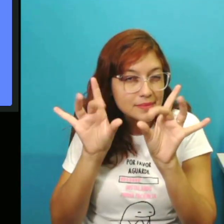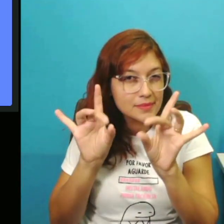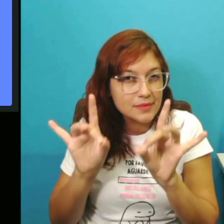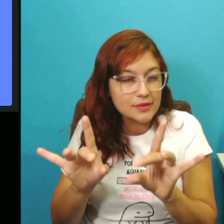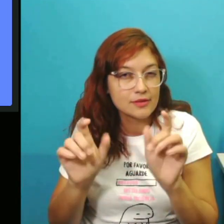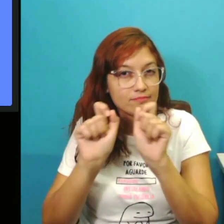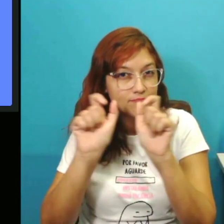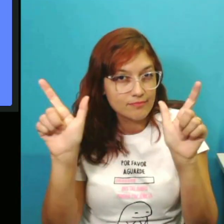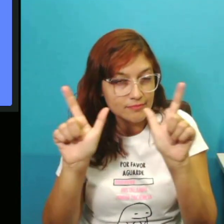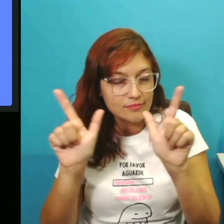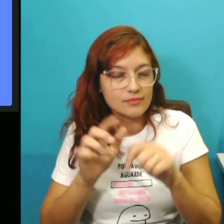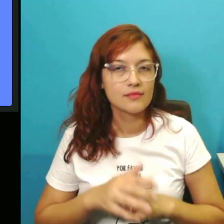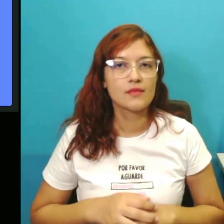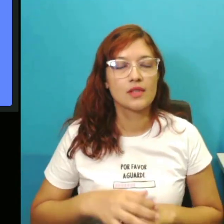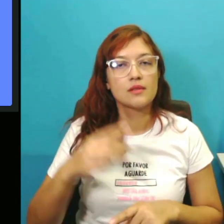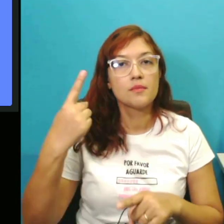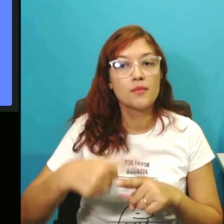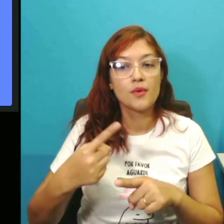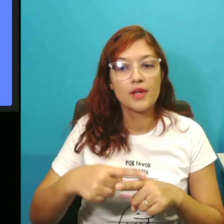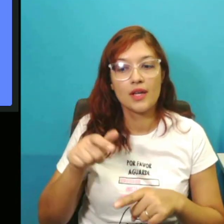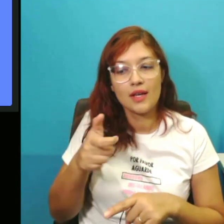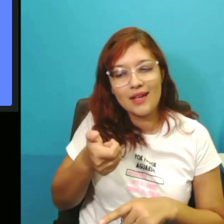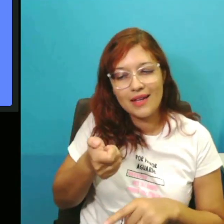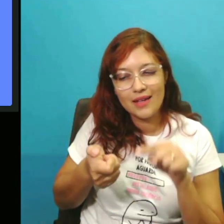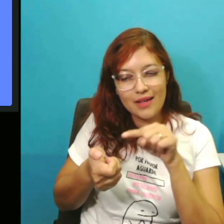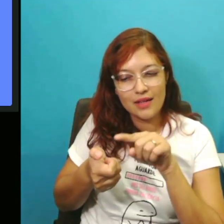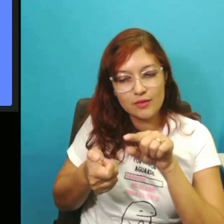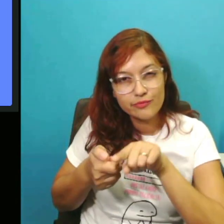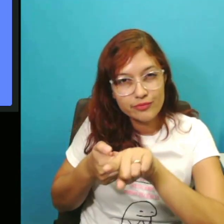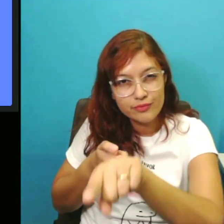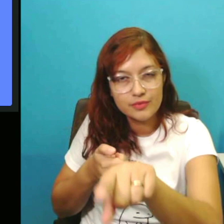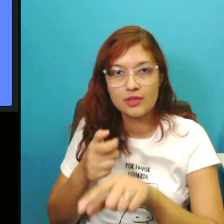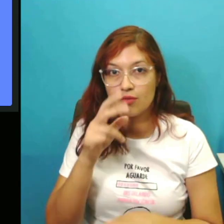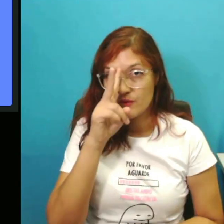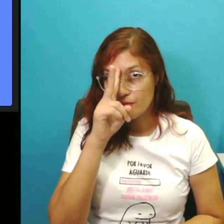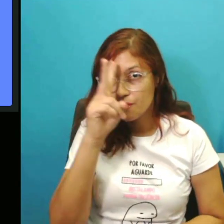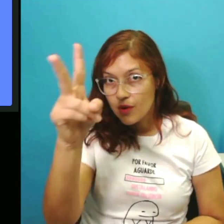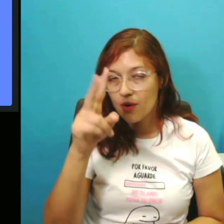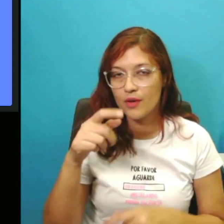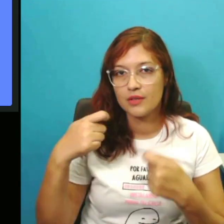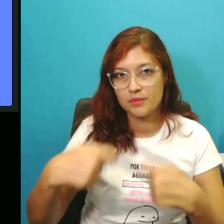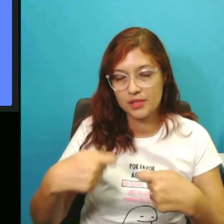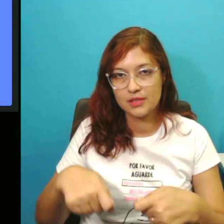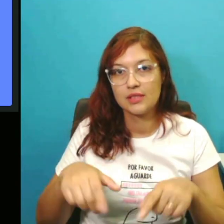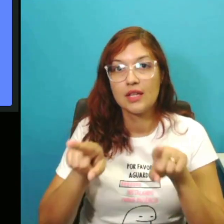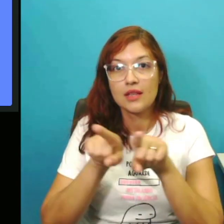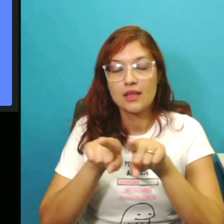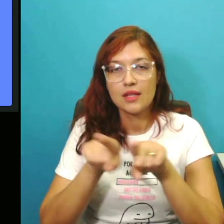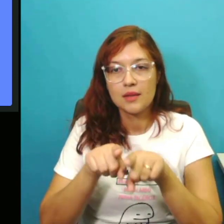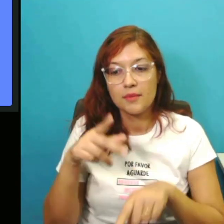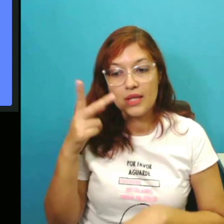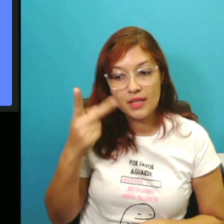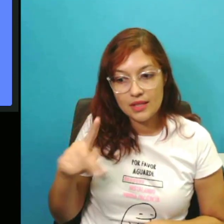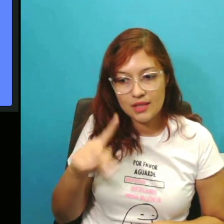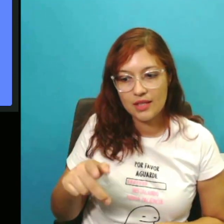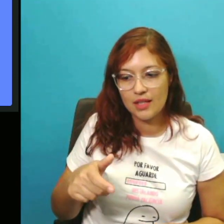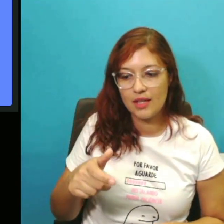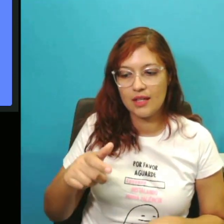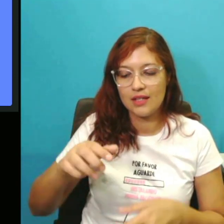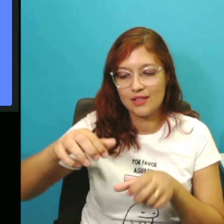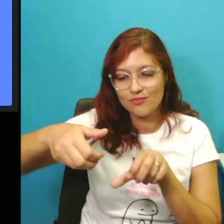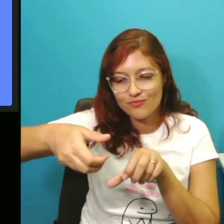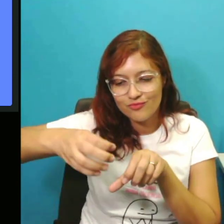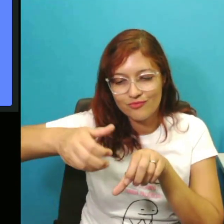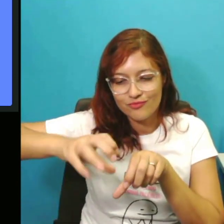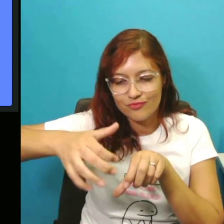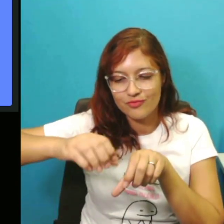precisa ser especificamente esse, é preciso dar atenção a esse sentido, porque ele precisa ter uma determinada potência